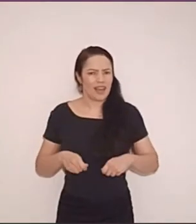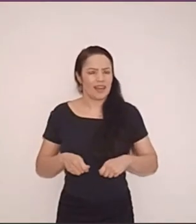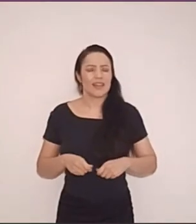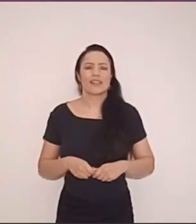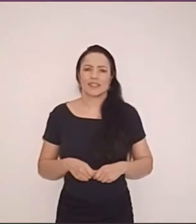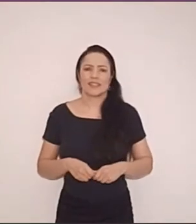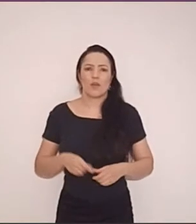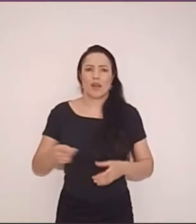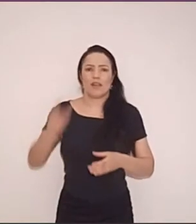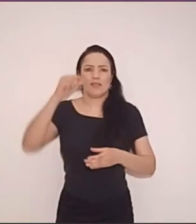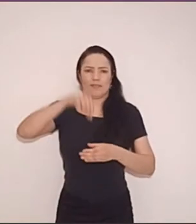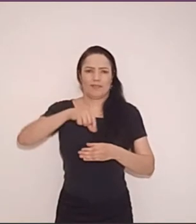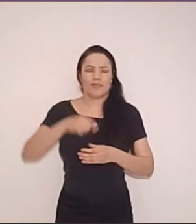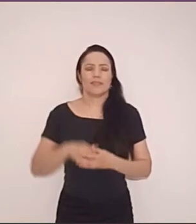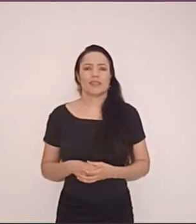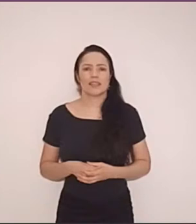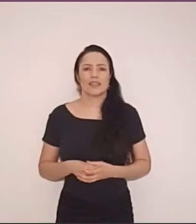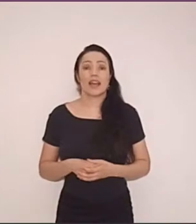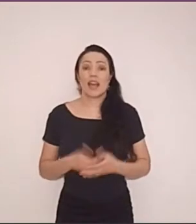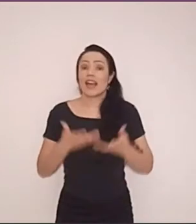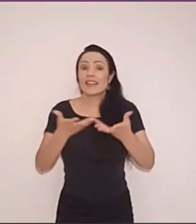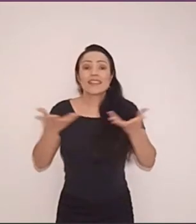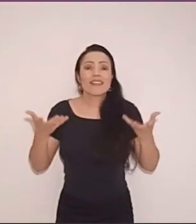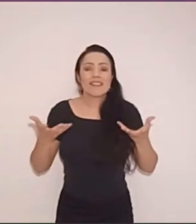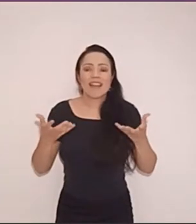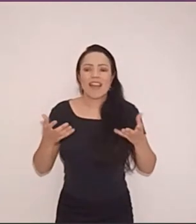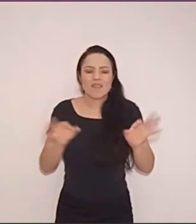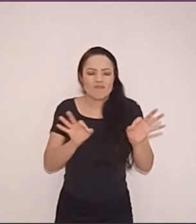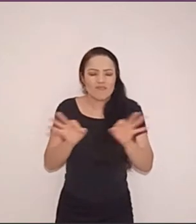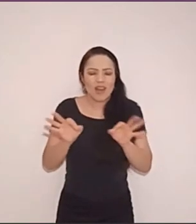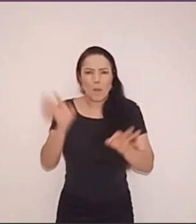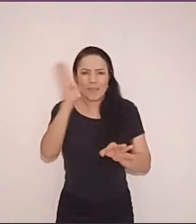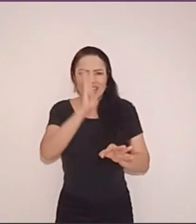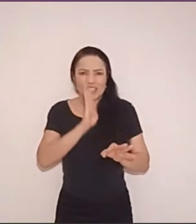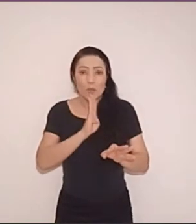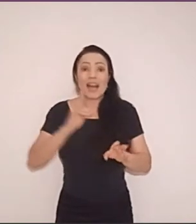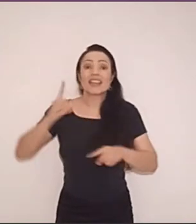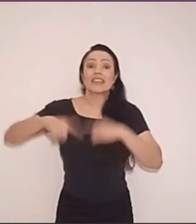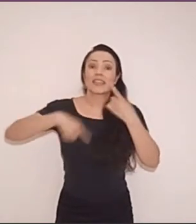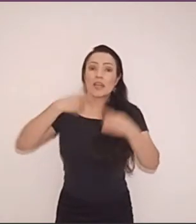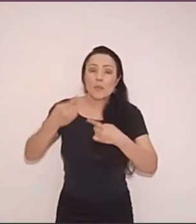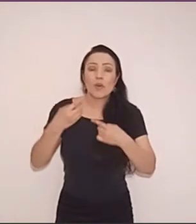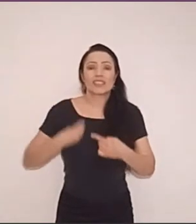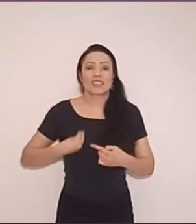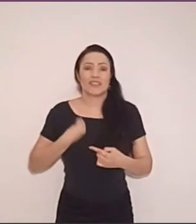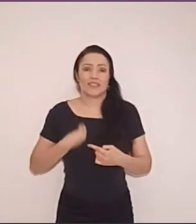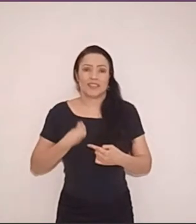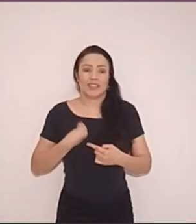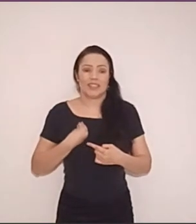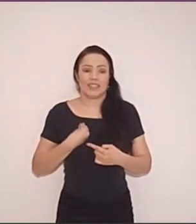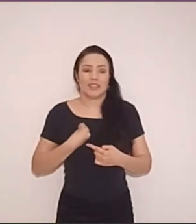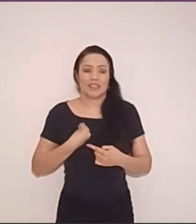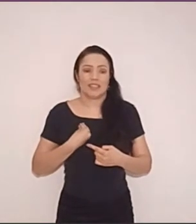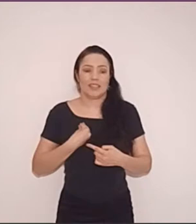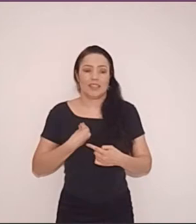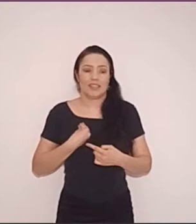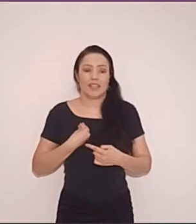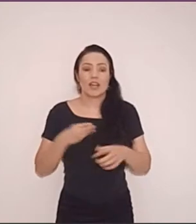até arrumar outra menor é por isso que eles quero consertar o Brasil para depois consertar a vida do povo nós